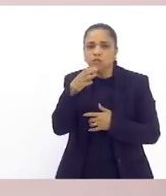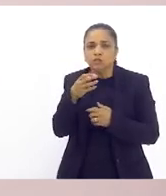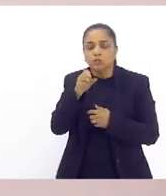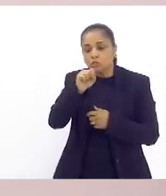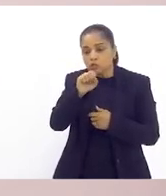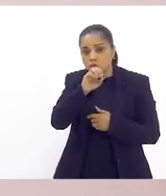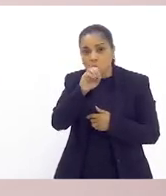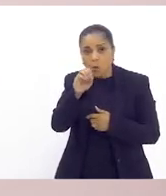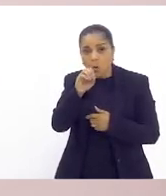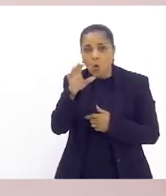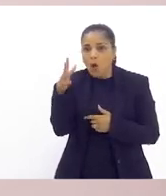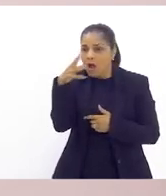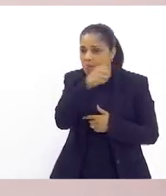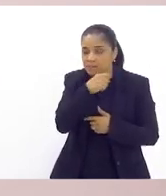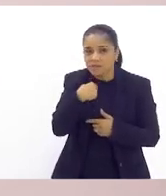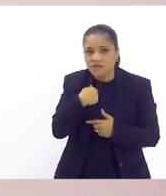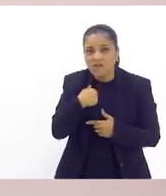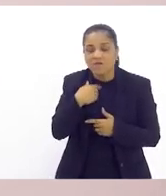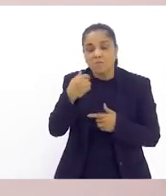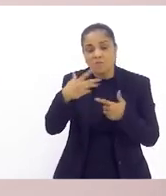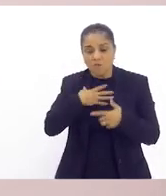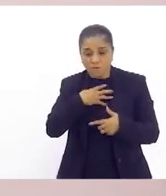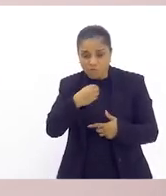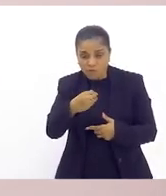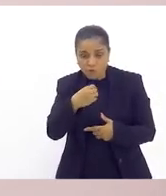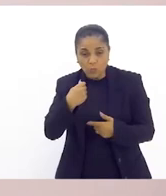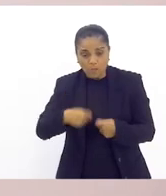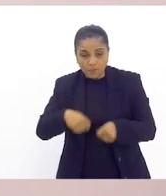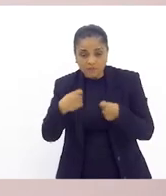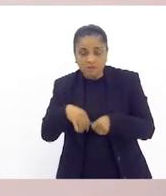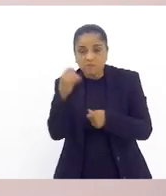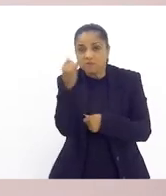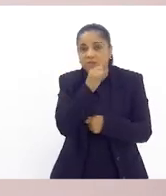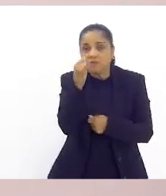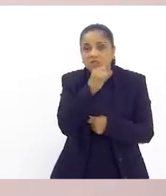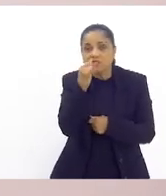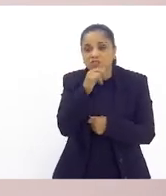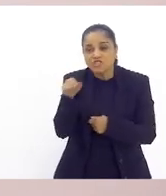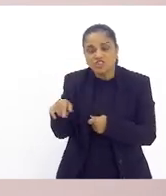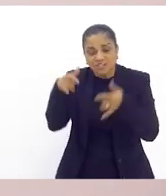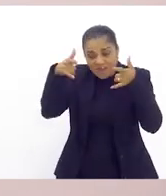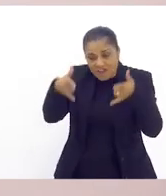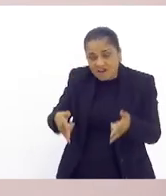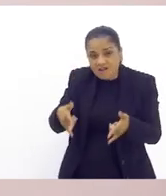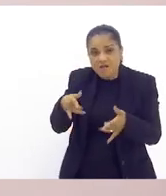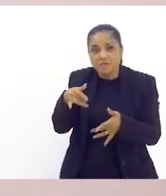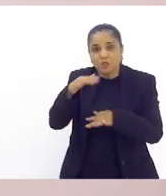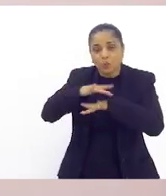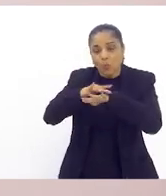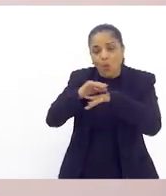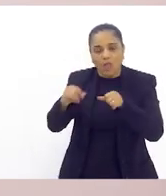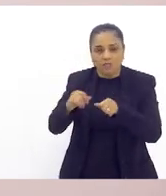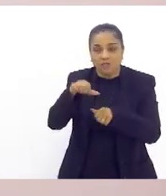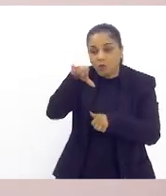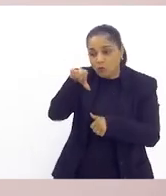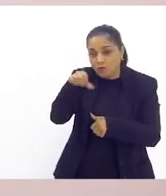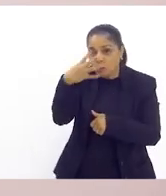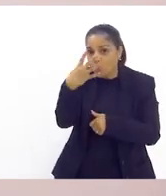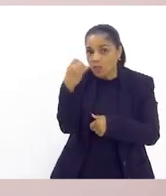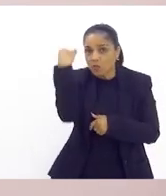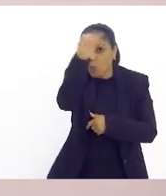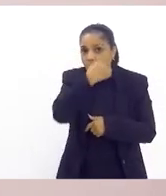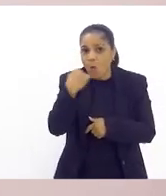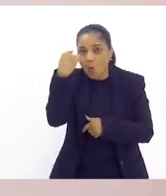luz porque o filho dela depende energia elétrica não precisa manter vivo e essa senhora ficou 94 horas sem luz gente